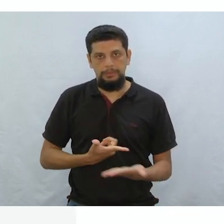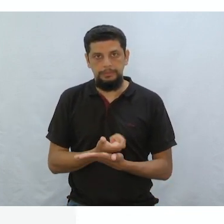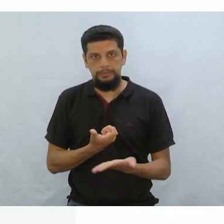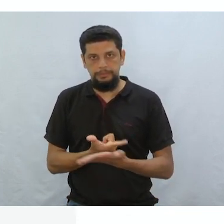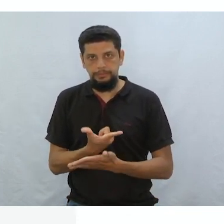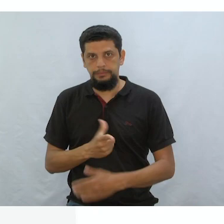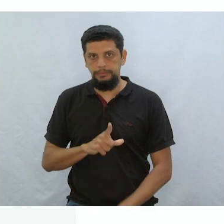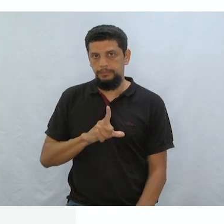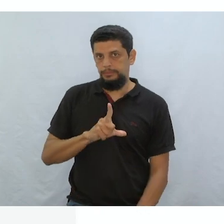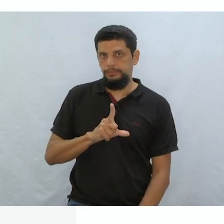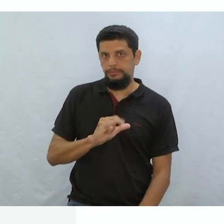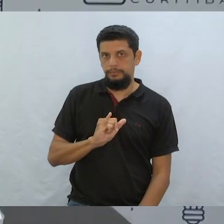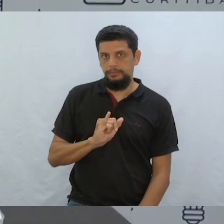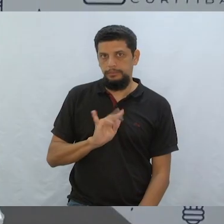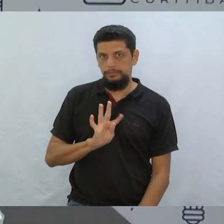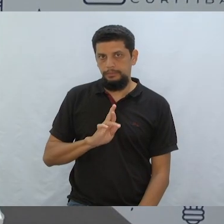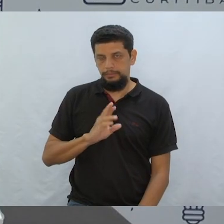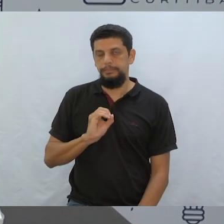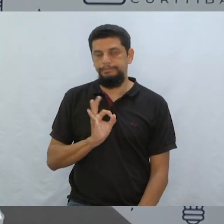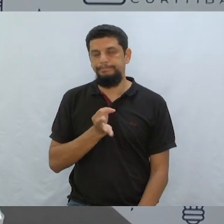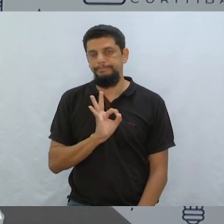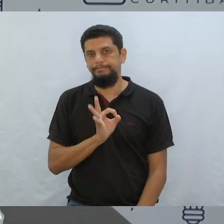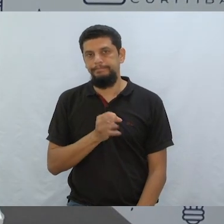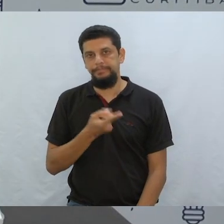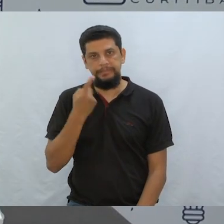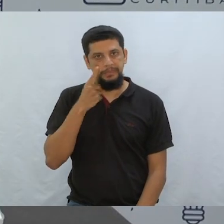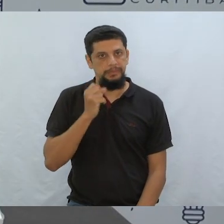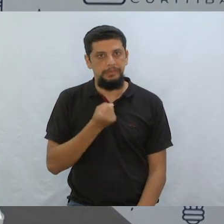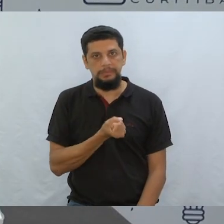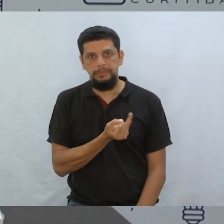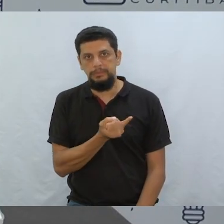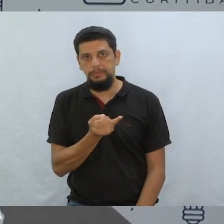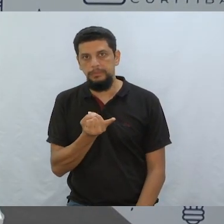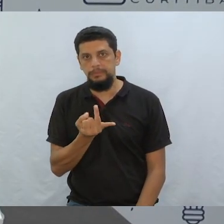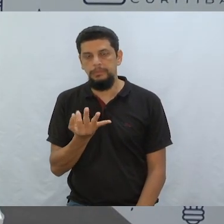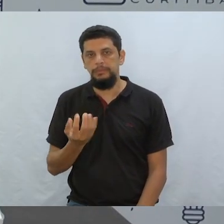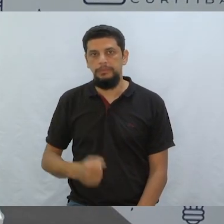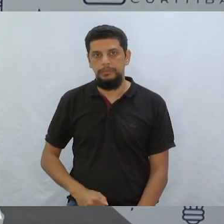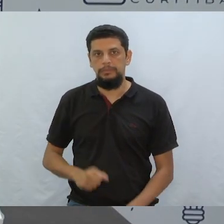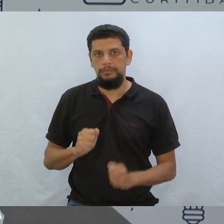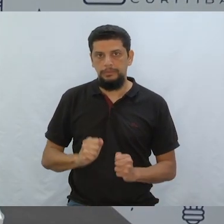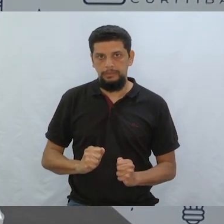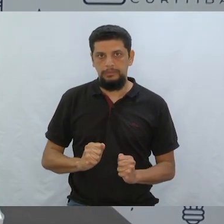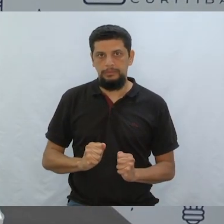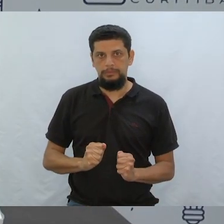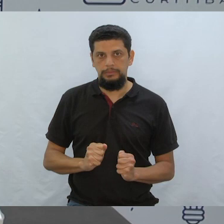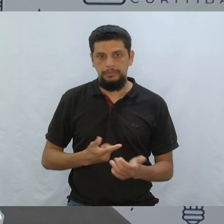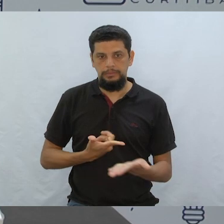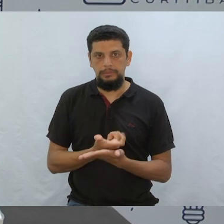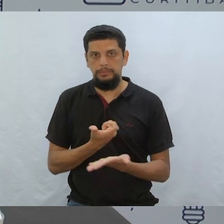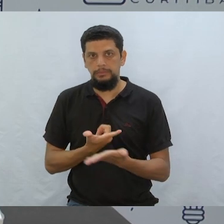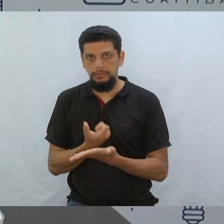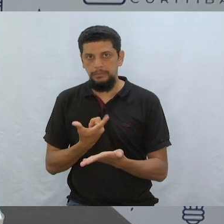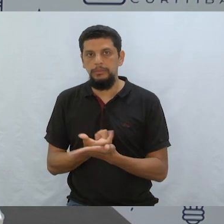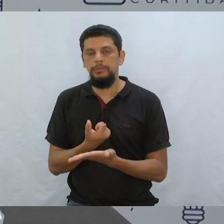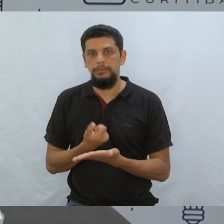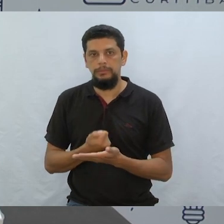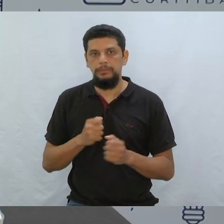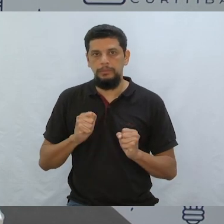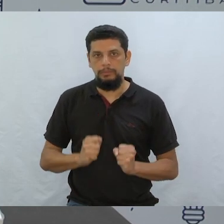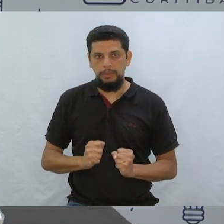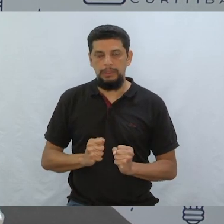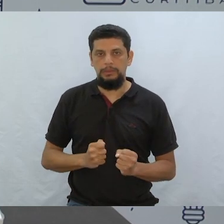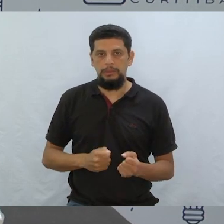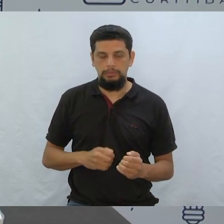nós podemos comprar por litro. Isso mesmo. Então, olha quantos recipientes nós podemos comprar,